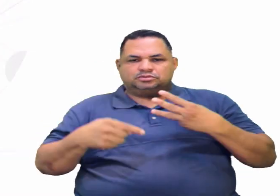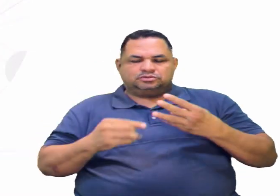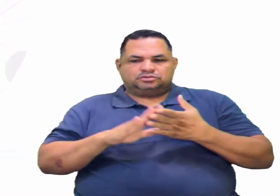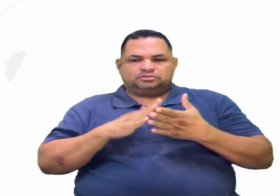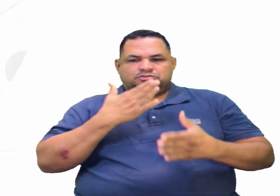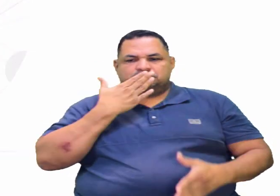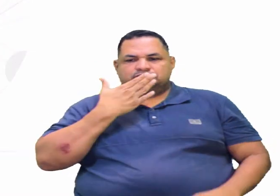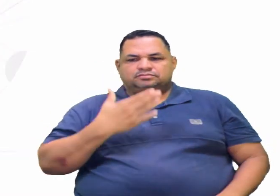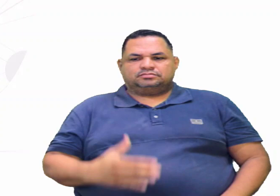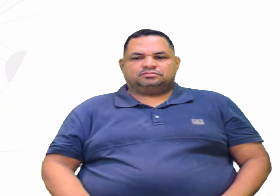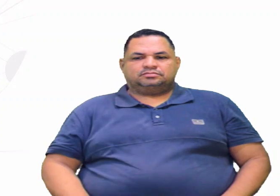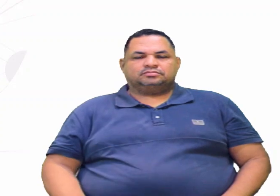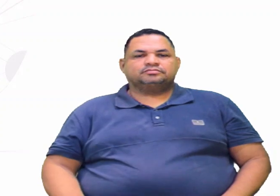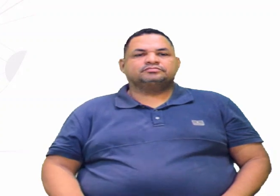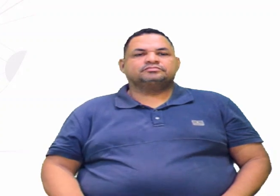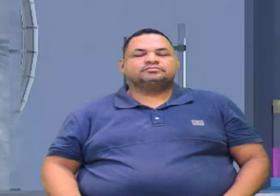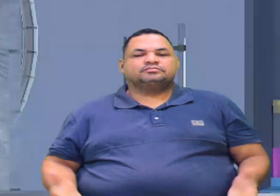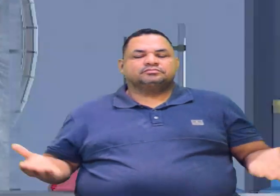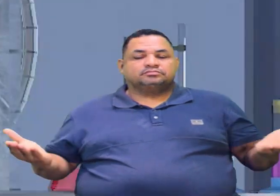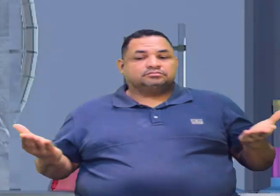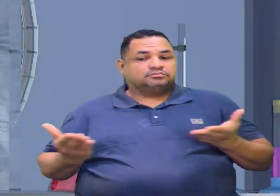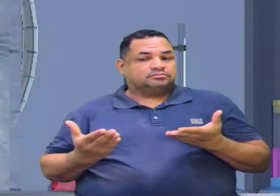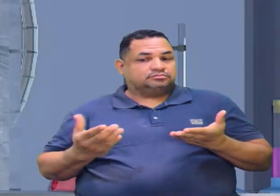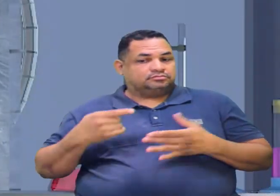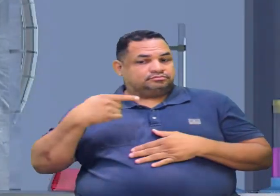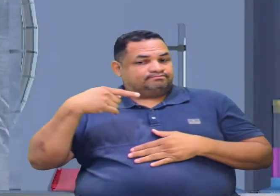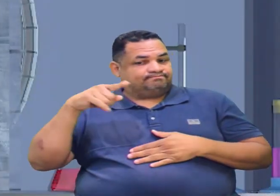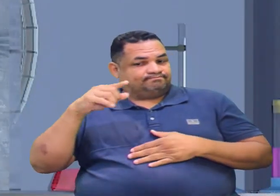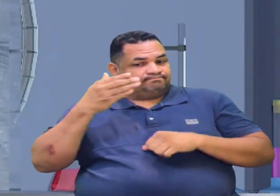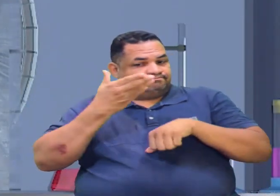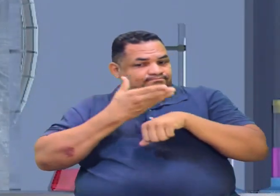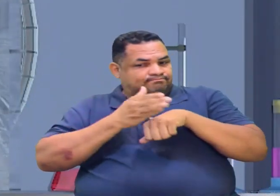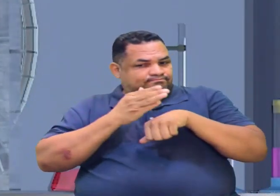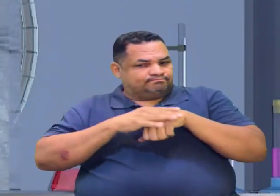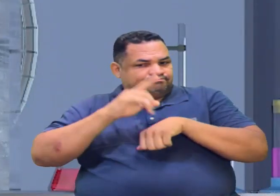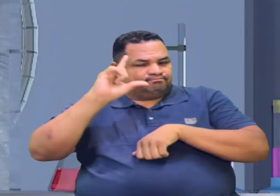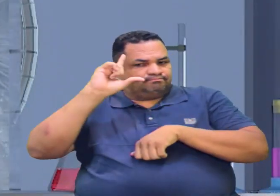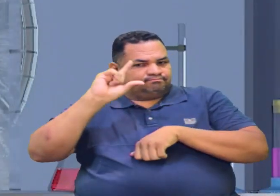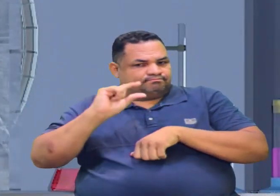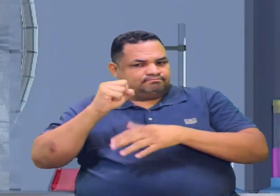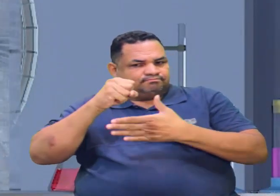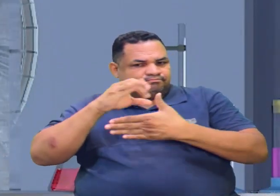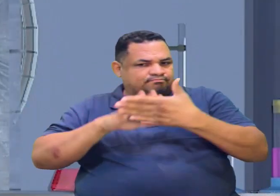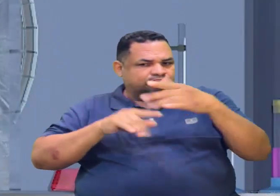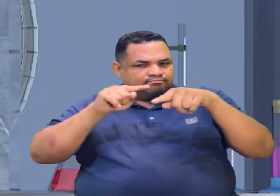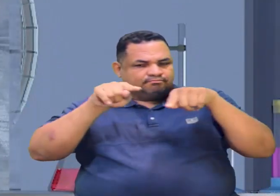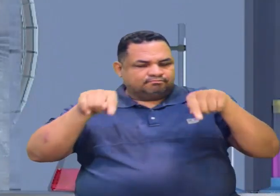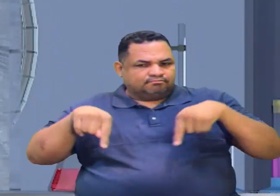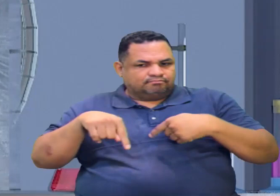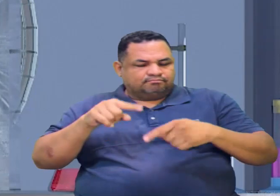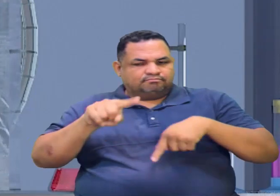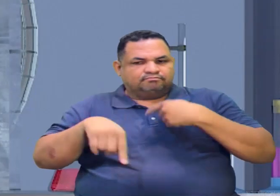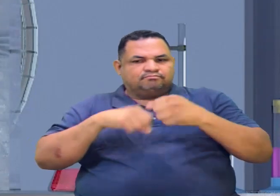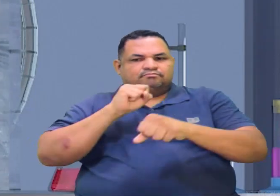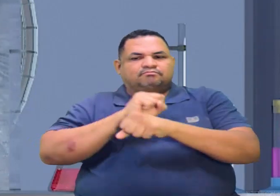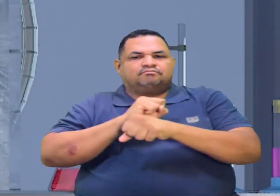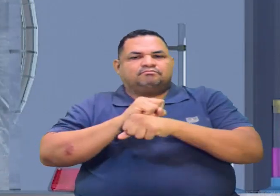Tranquilo? E agora você vai lá, vai praticar um pouquinho também na atividade de sala e eu